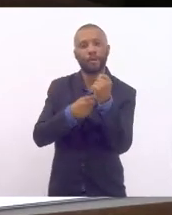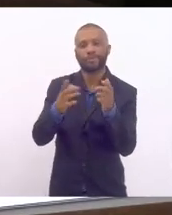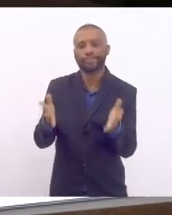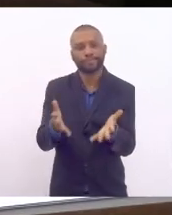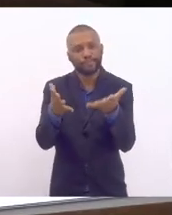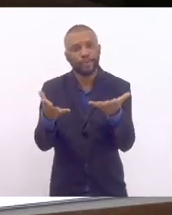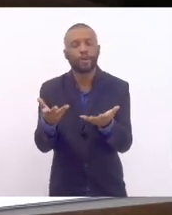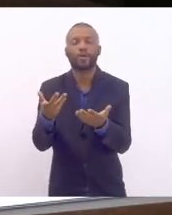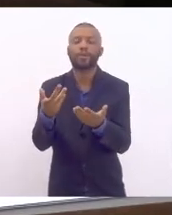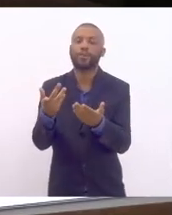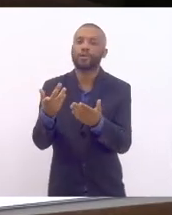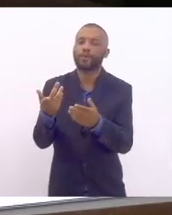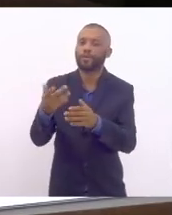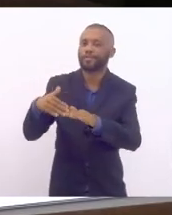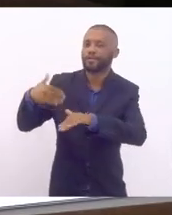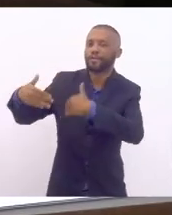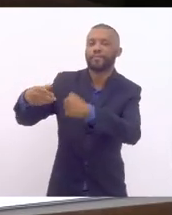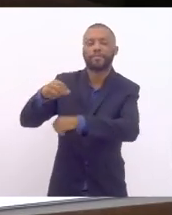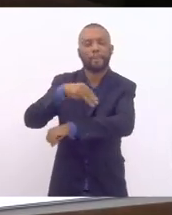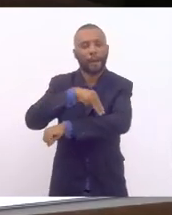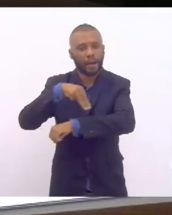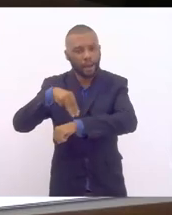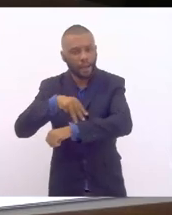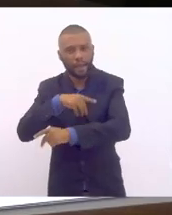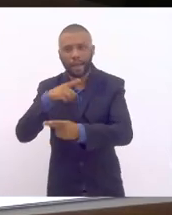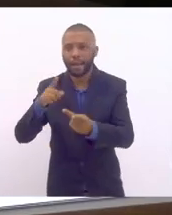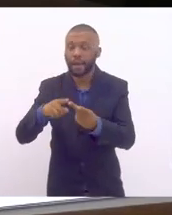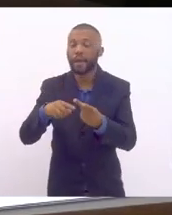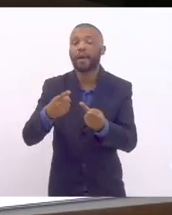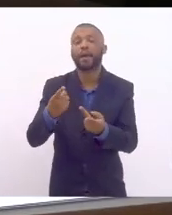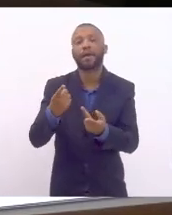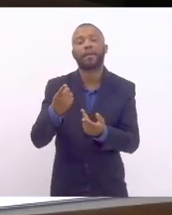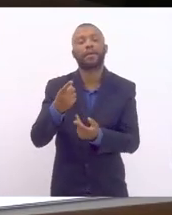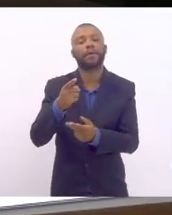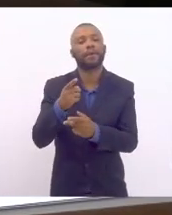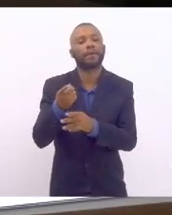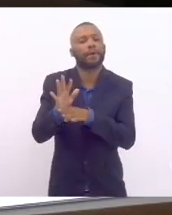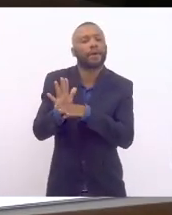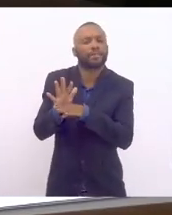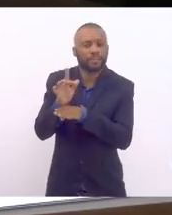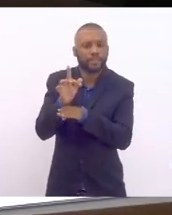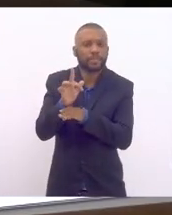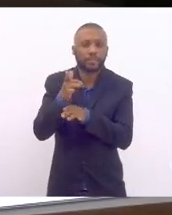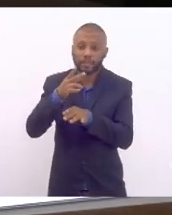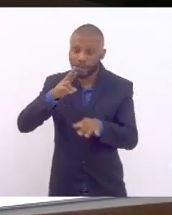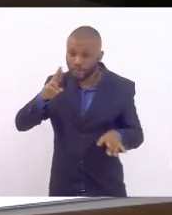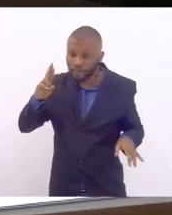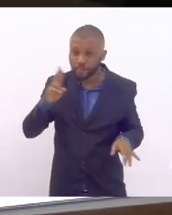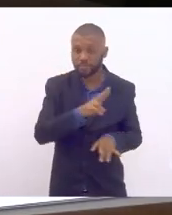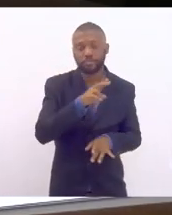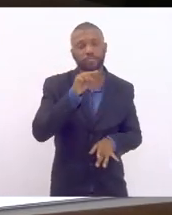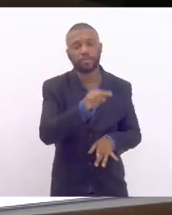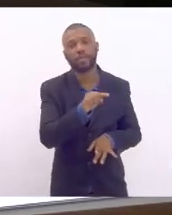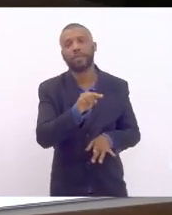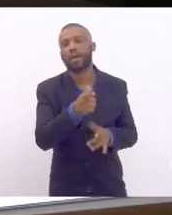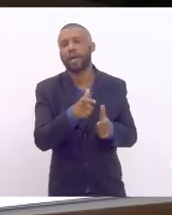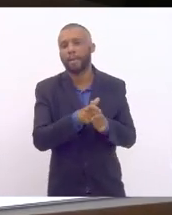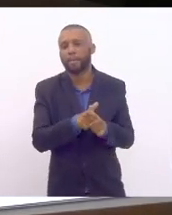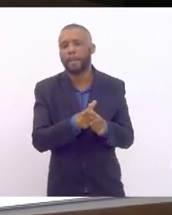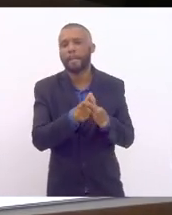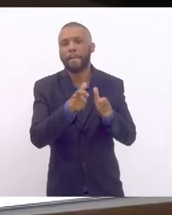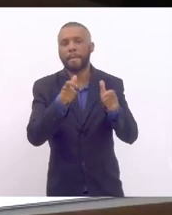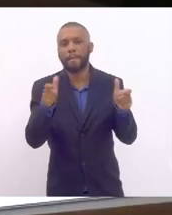Macaé e de Caxias com os nossos Campos que são justamente resultado dessa expansão fora a